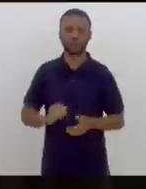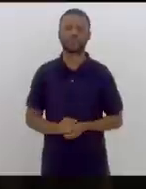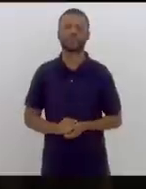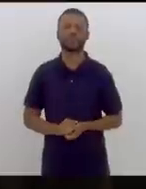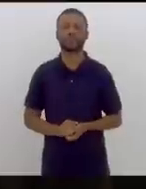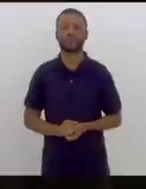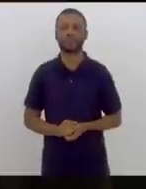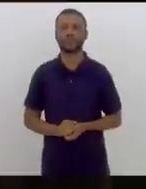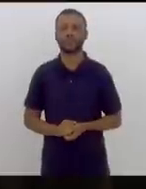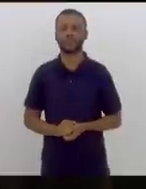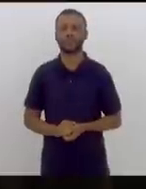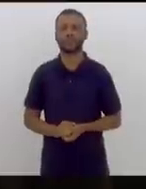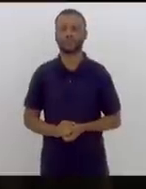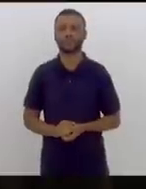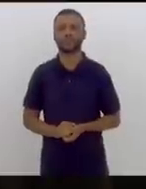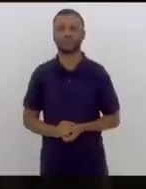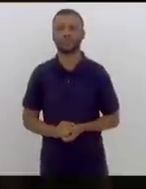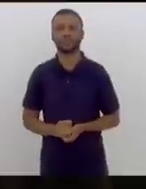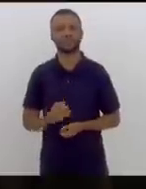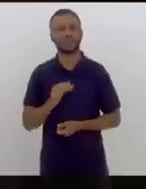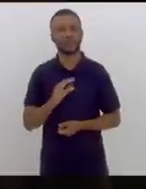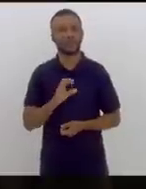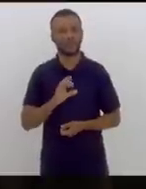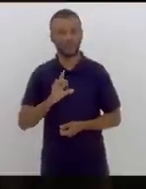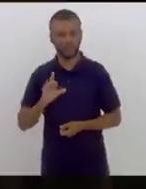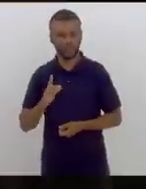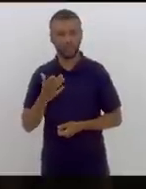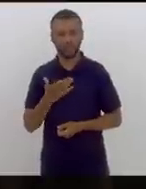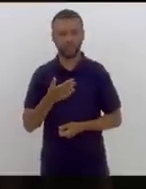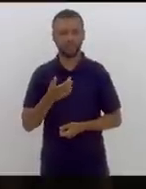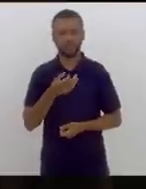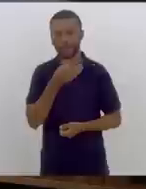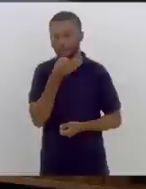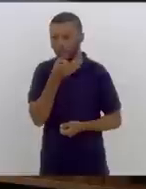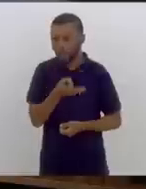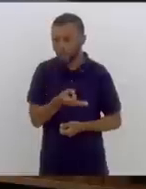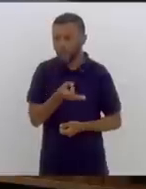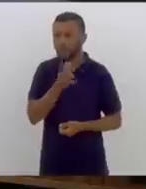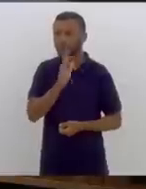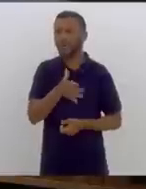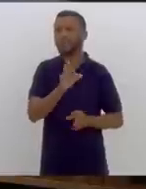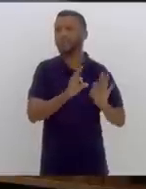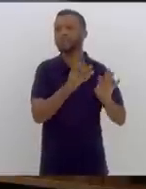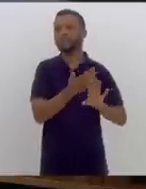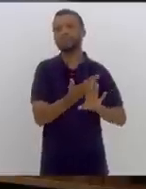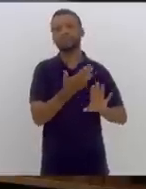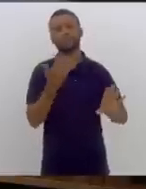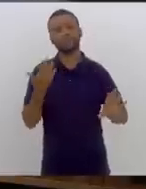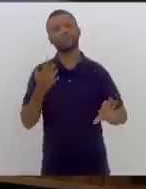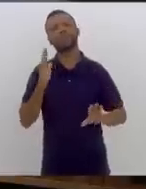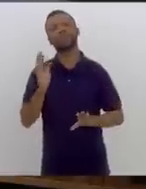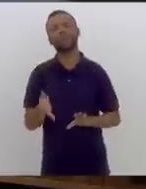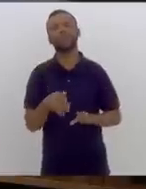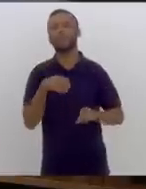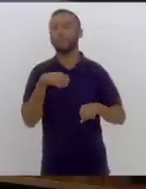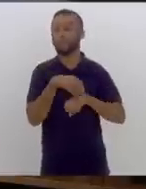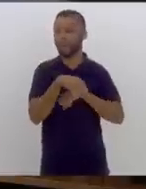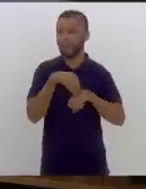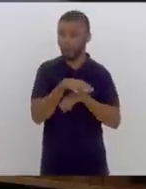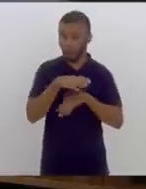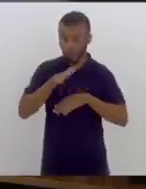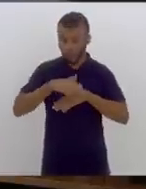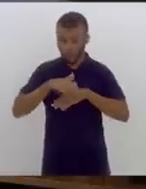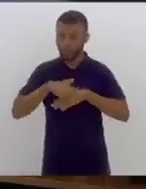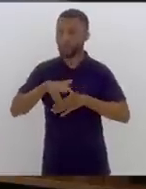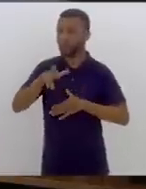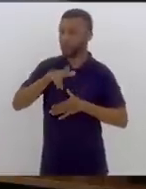salve Coronel enganado já foi feito já foi encaminhado já não foi feito por